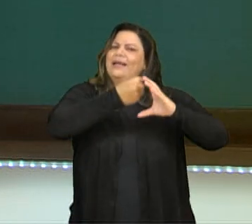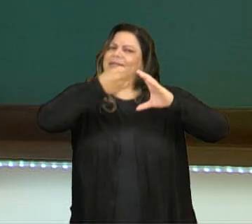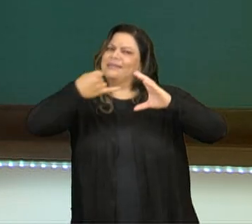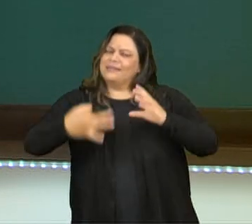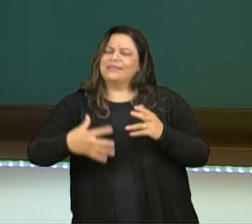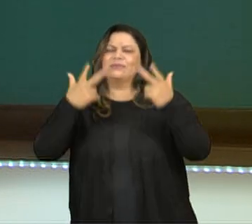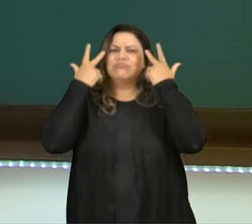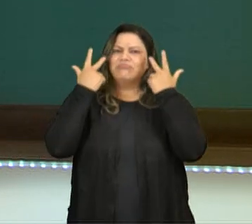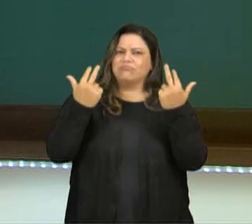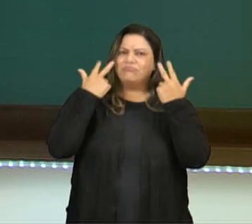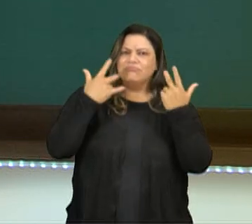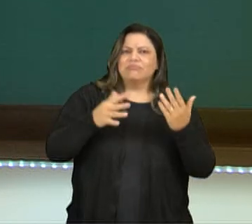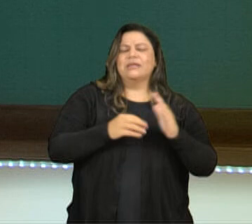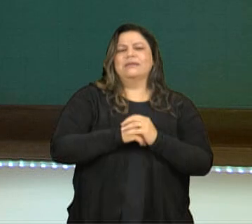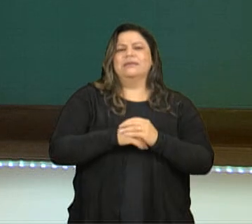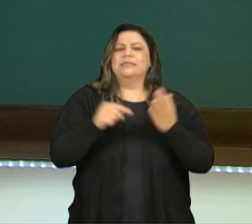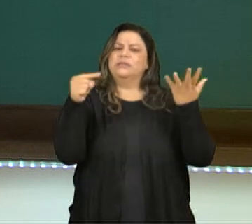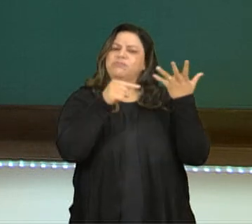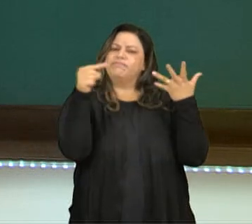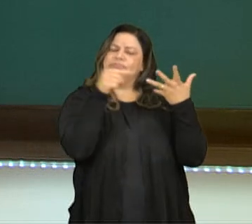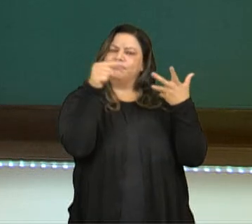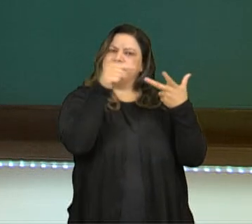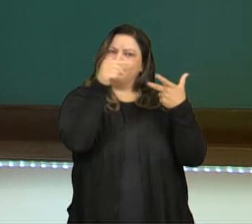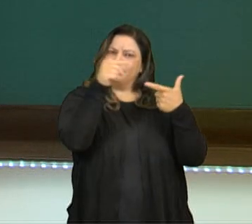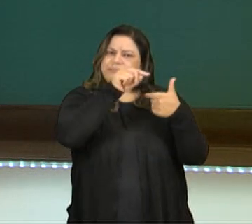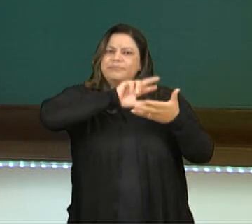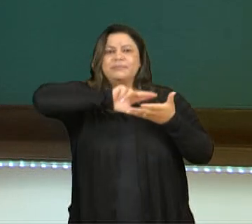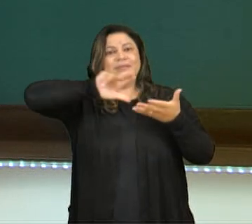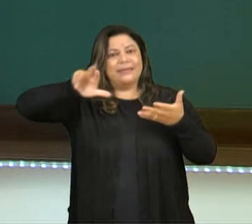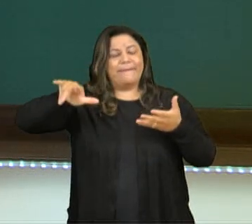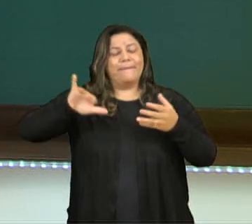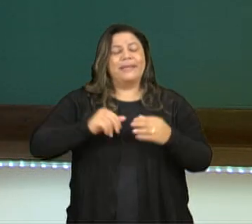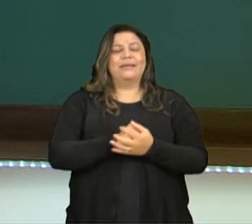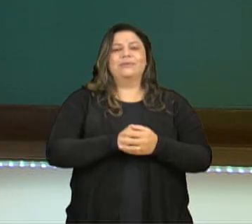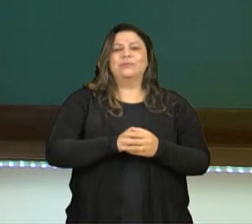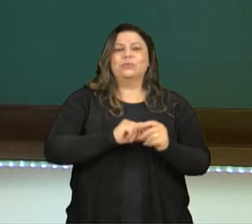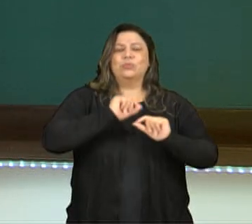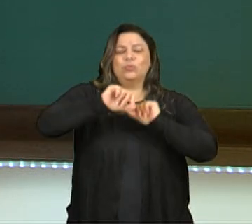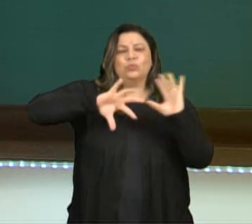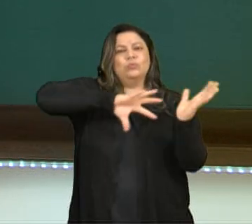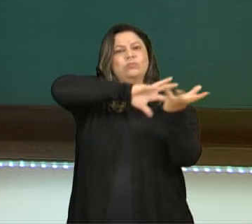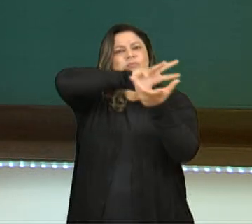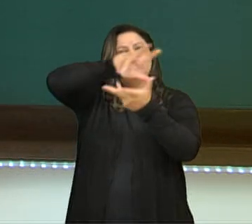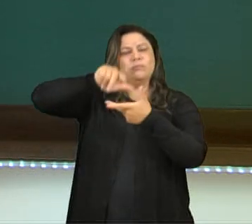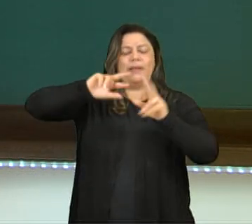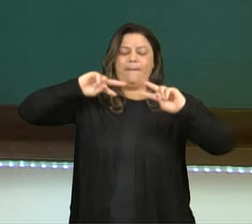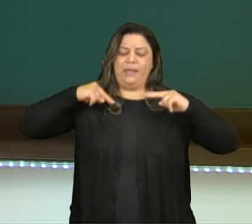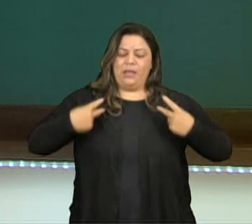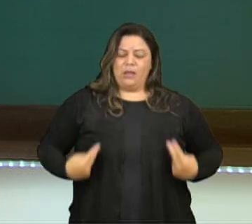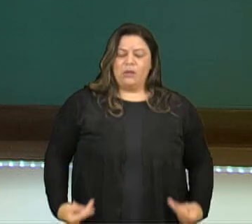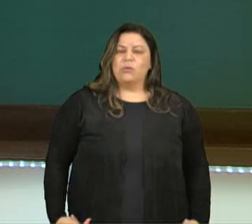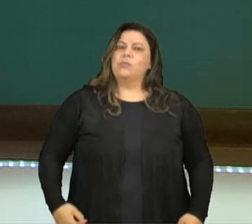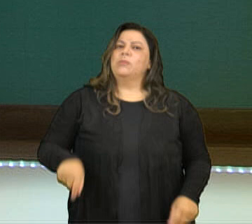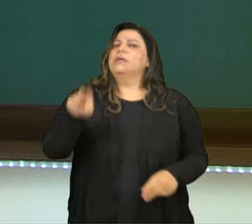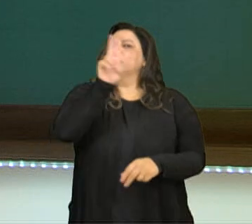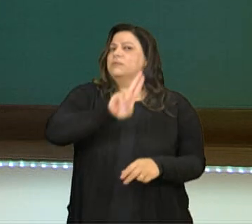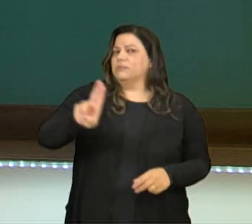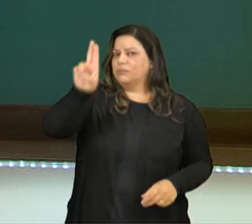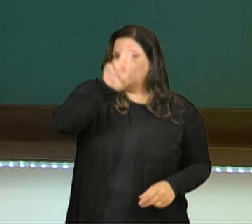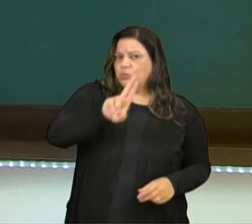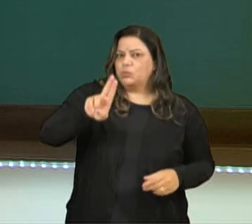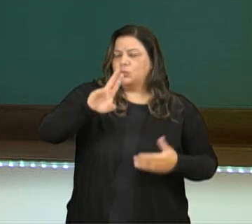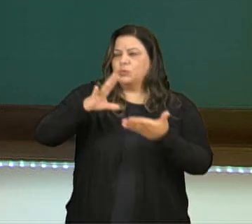naturais, são elementos naturais. A partir do momento em que a sociedade humana se utiliza desse